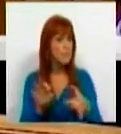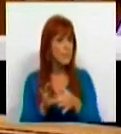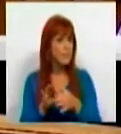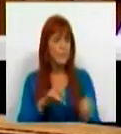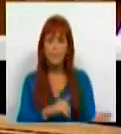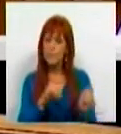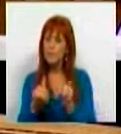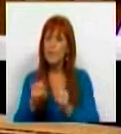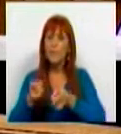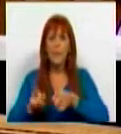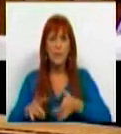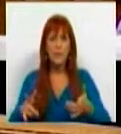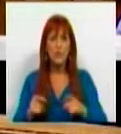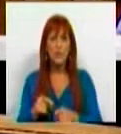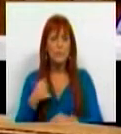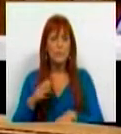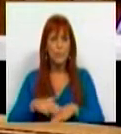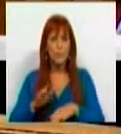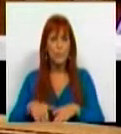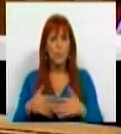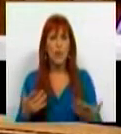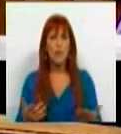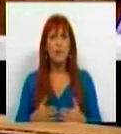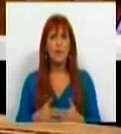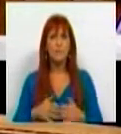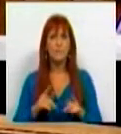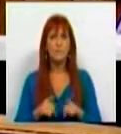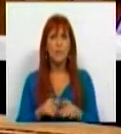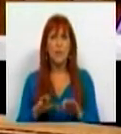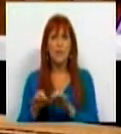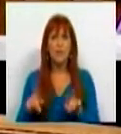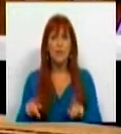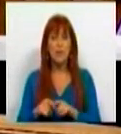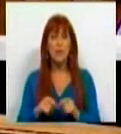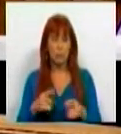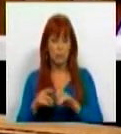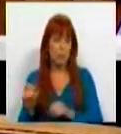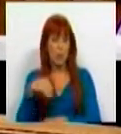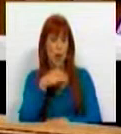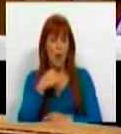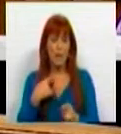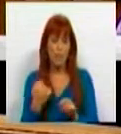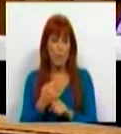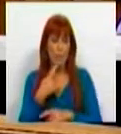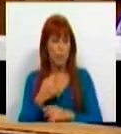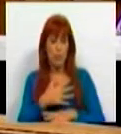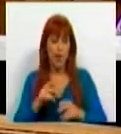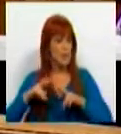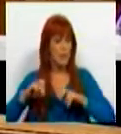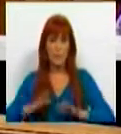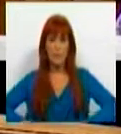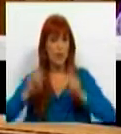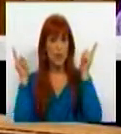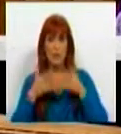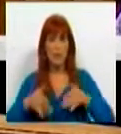E, por outro lado, também, atendendo a que a Universidade do Algarve tem um papel fundamental na investigação e desenvolvimento